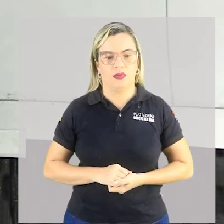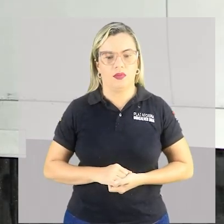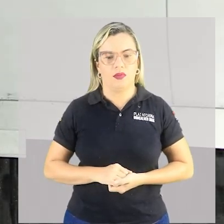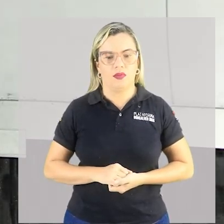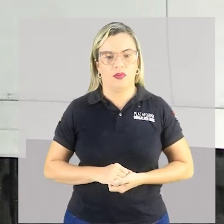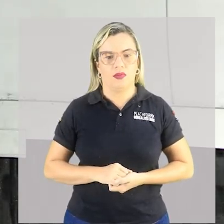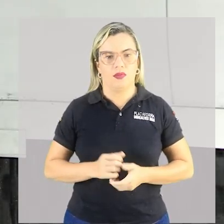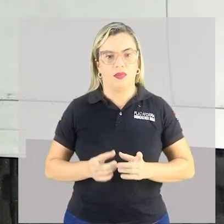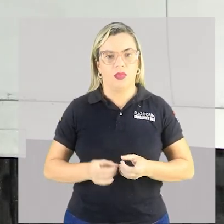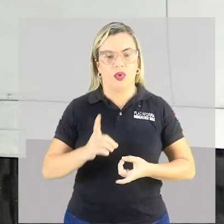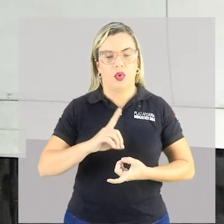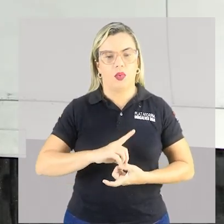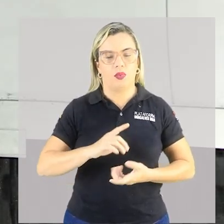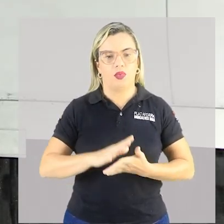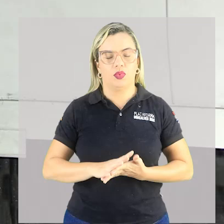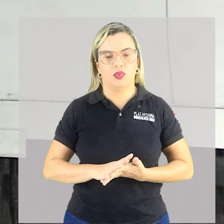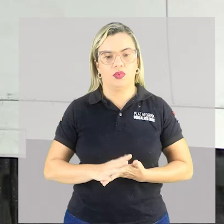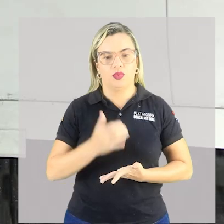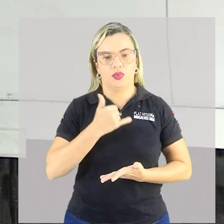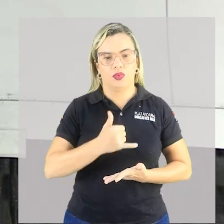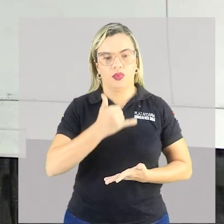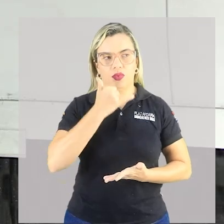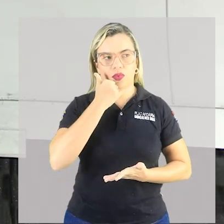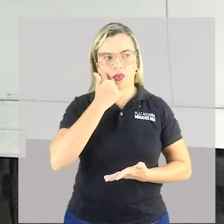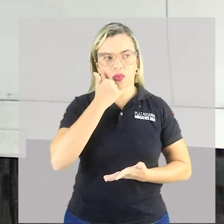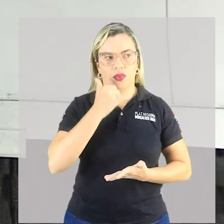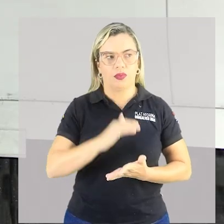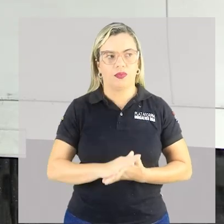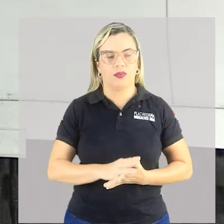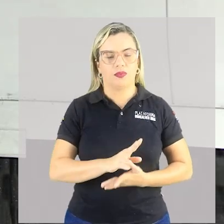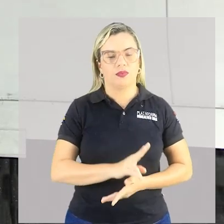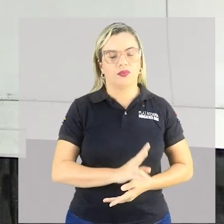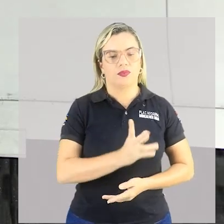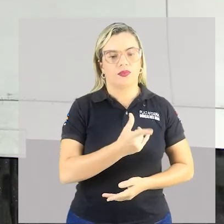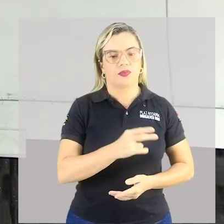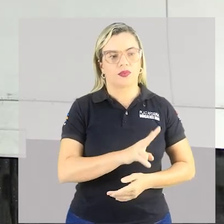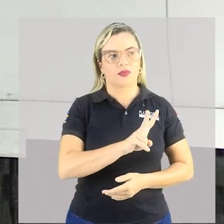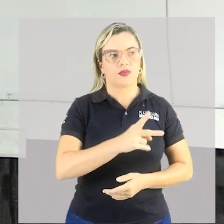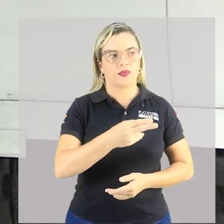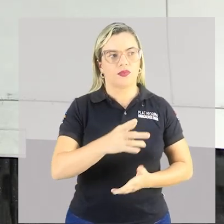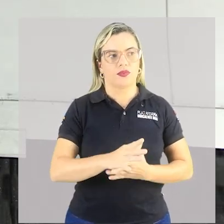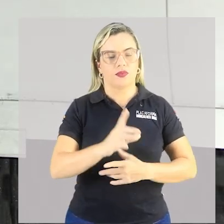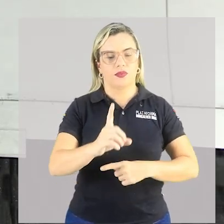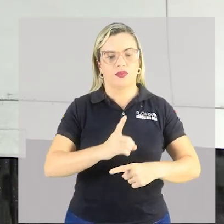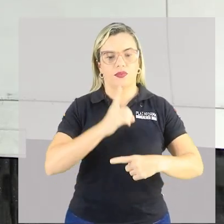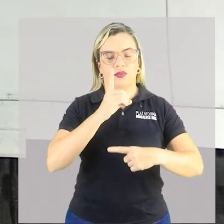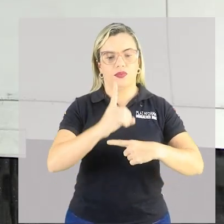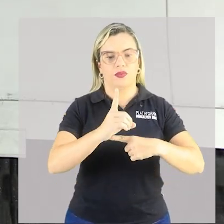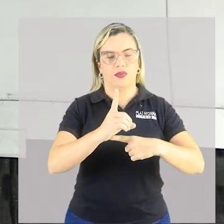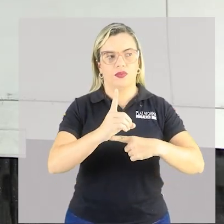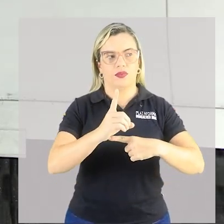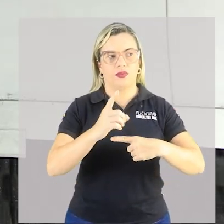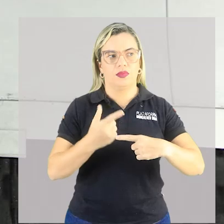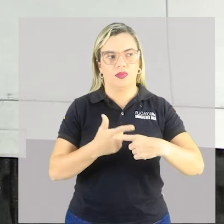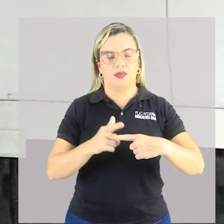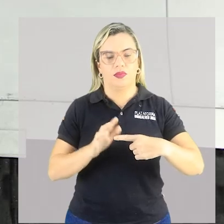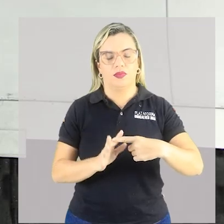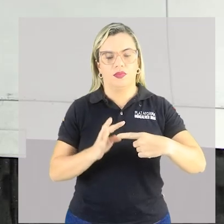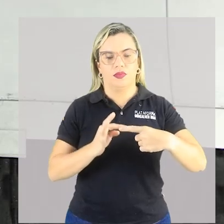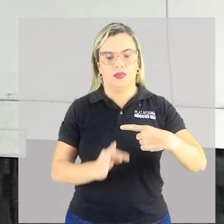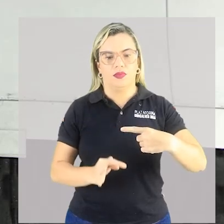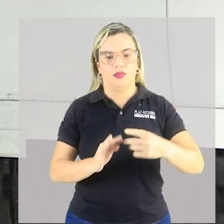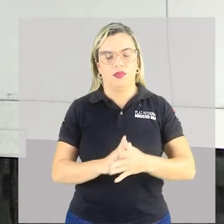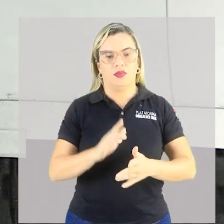ok? Então, como é que a gente calcula a velocidade? Velocidade é a distância em um certo intervalo de